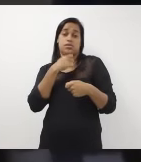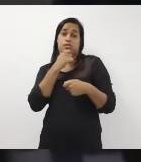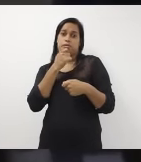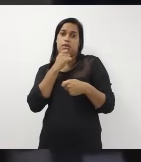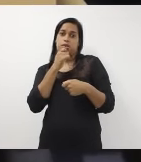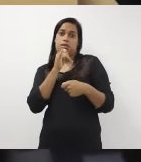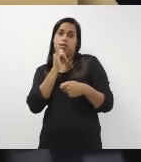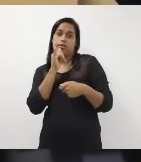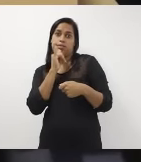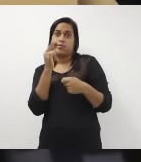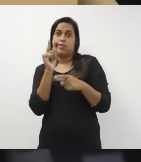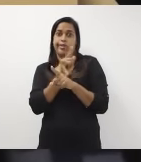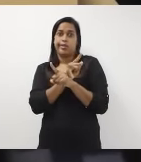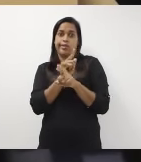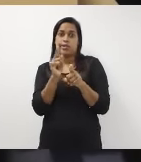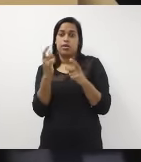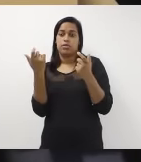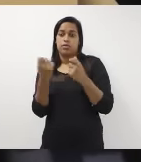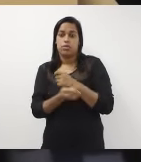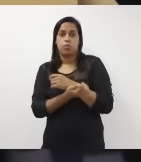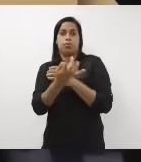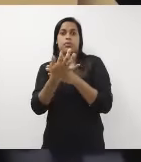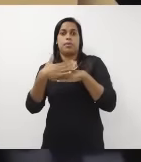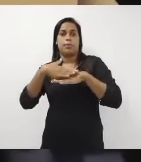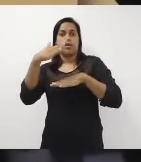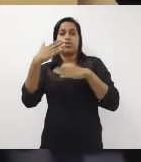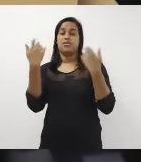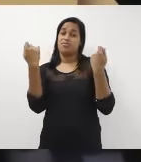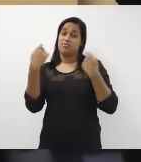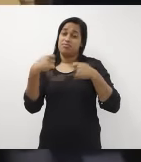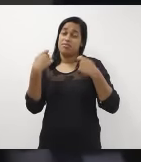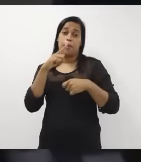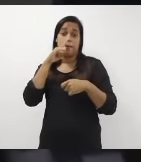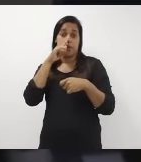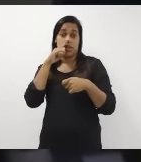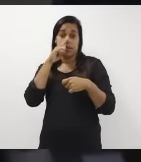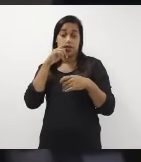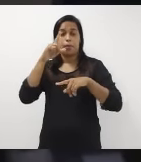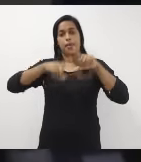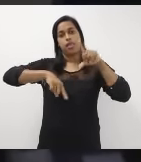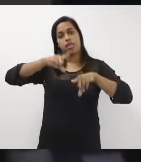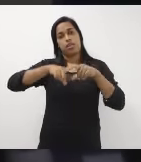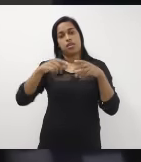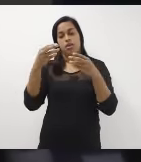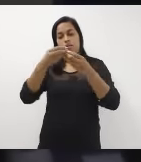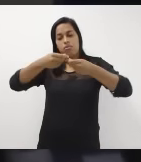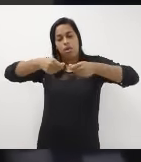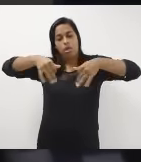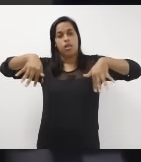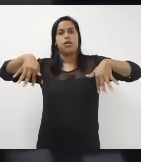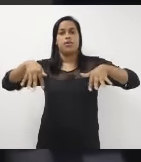o risco do seu material se tornar perecível antes de ser utilizado. E assim ele estraga.